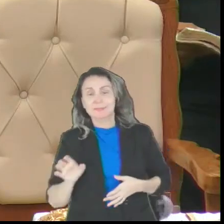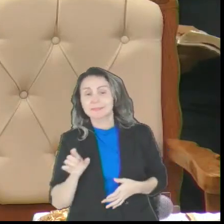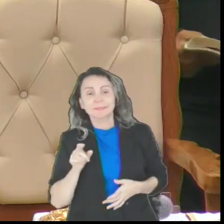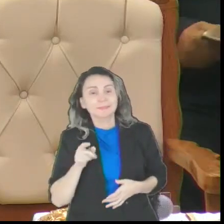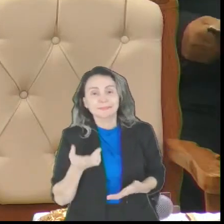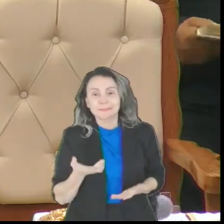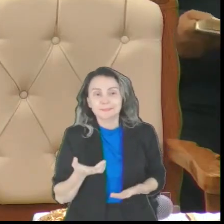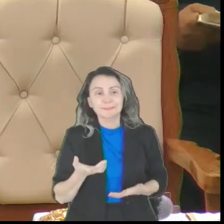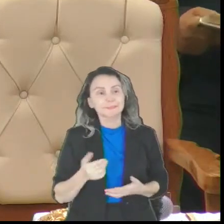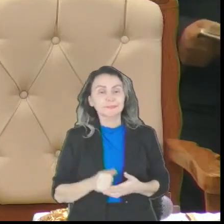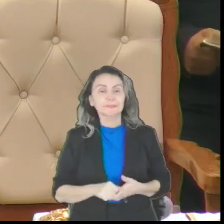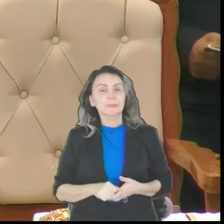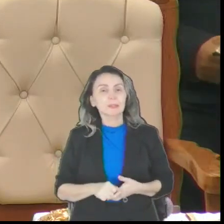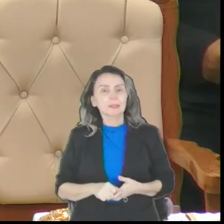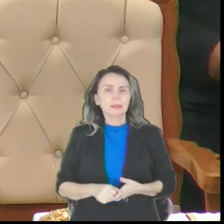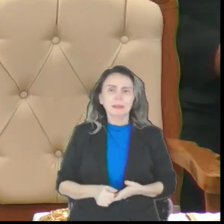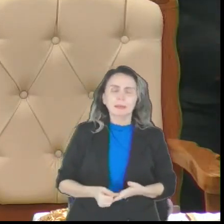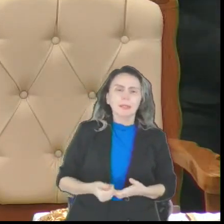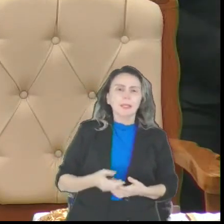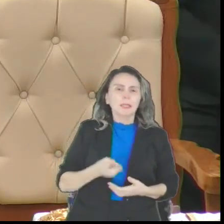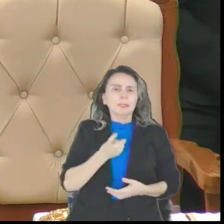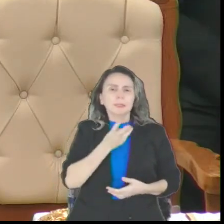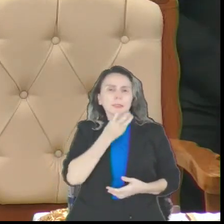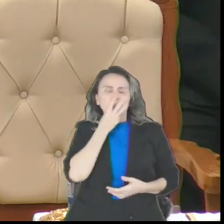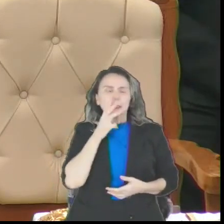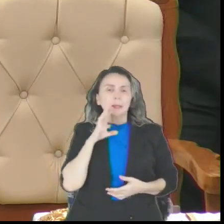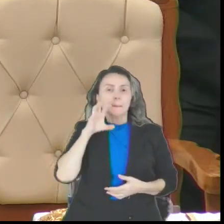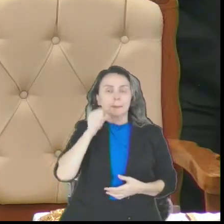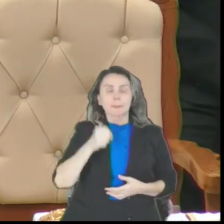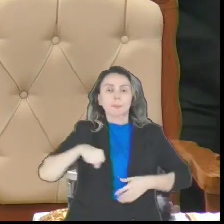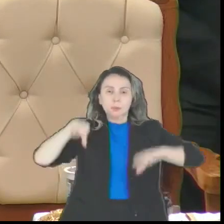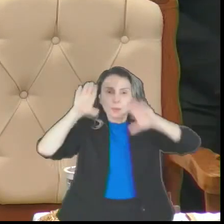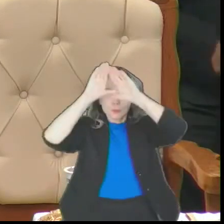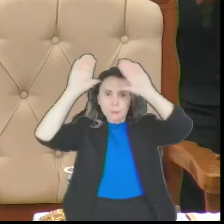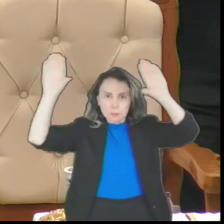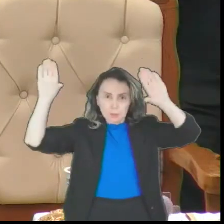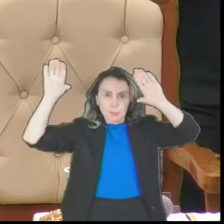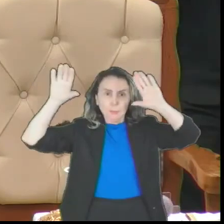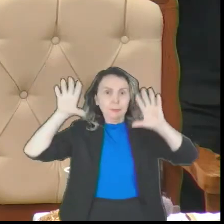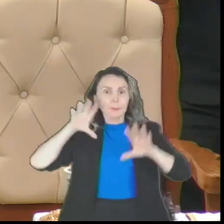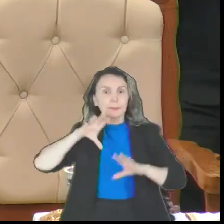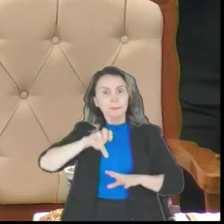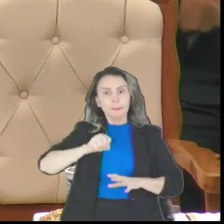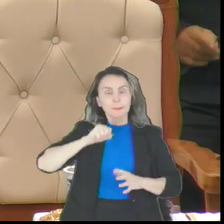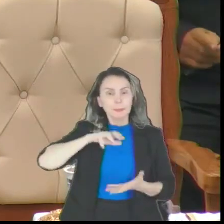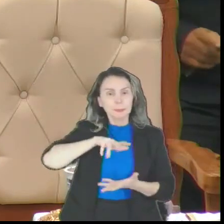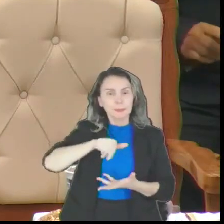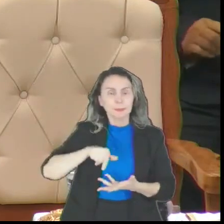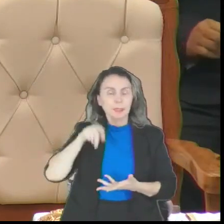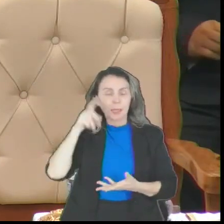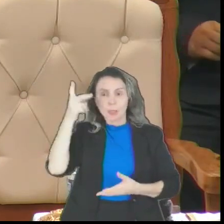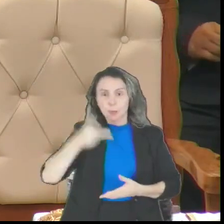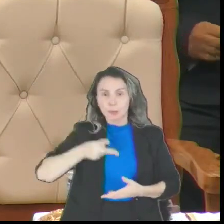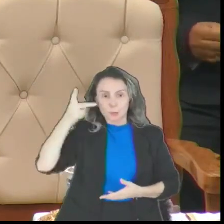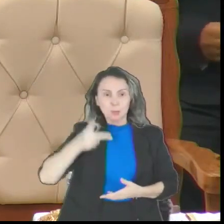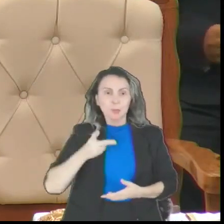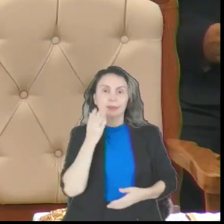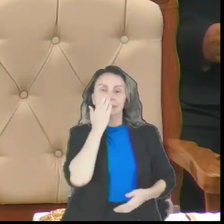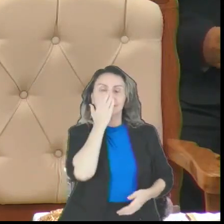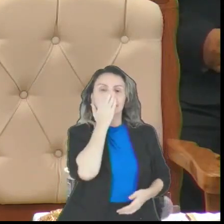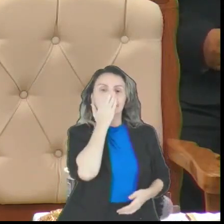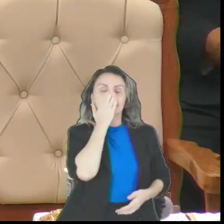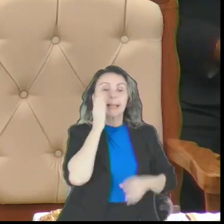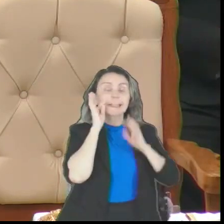tomar o céu por testemunho e a terra, para que possa trazer dentro de uma